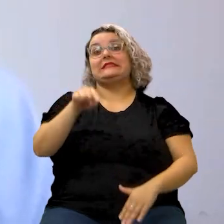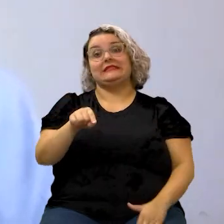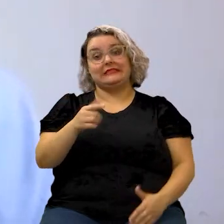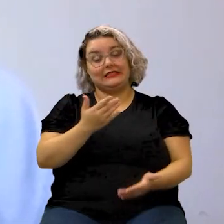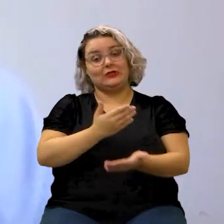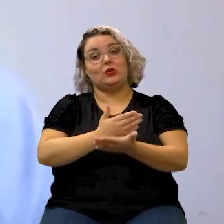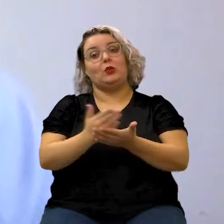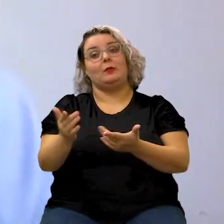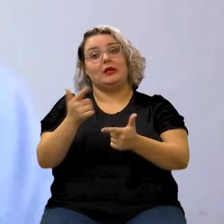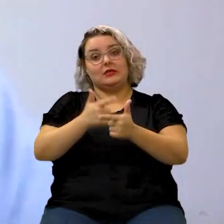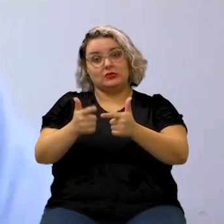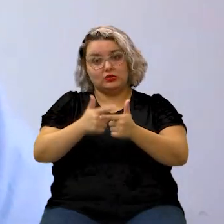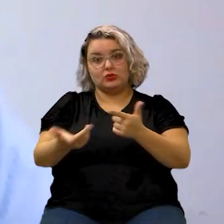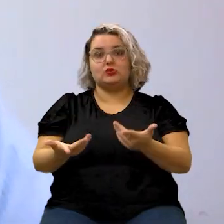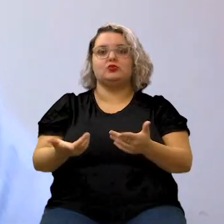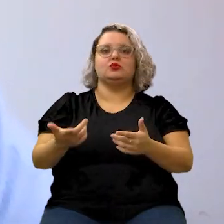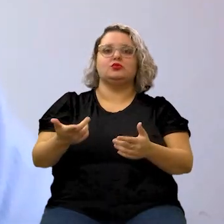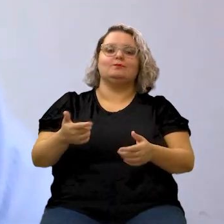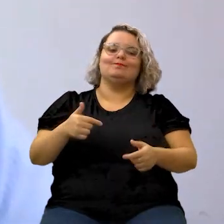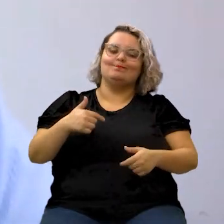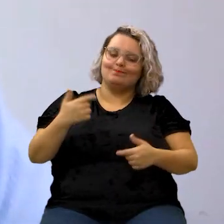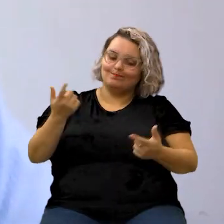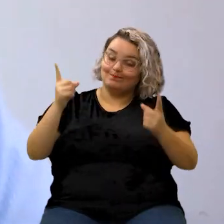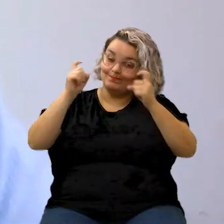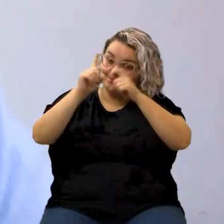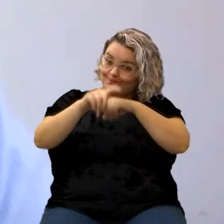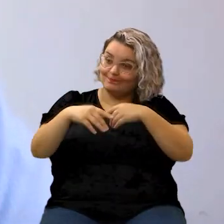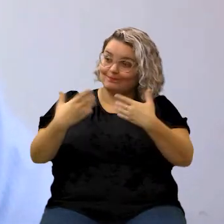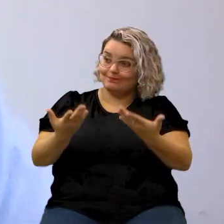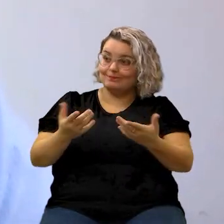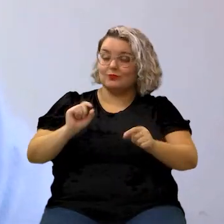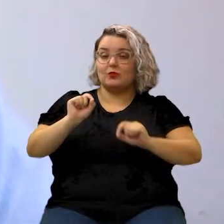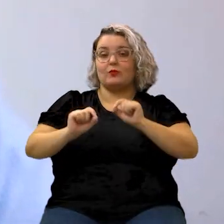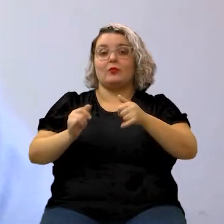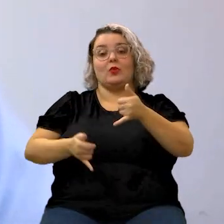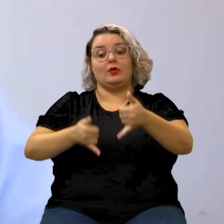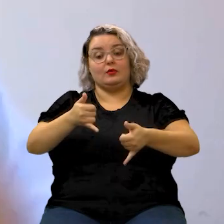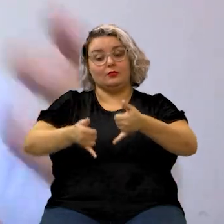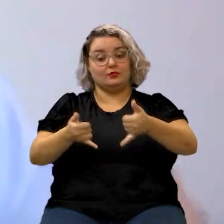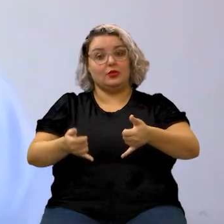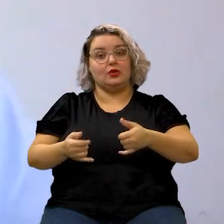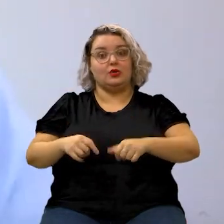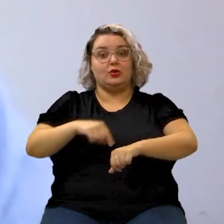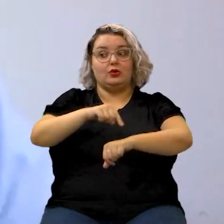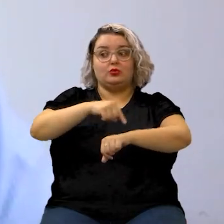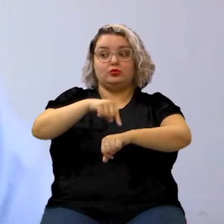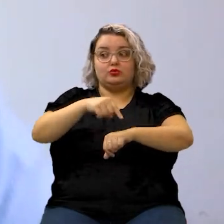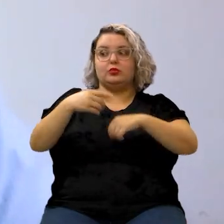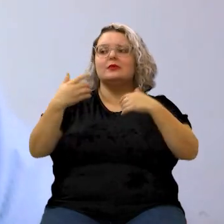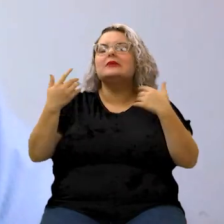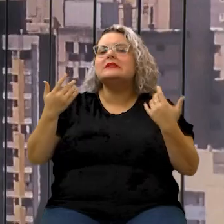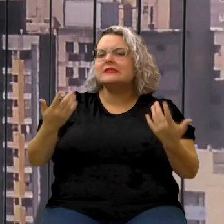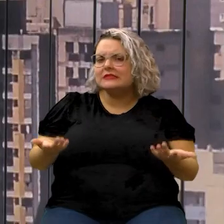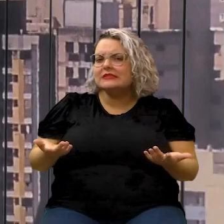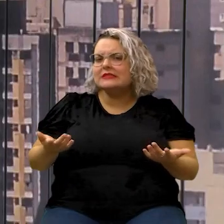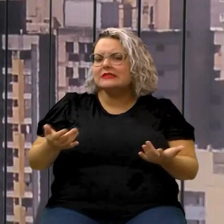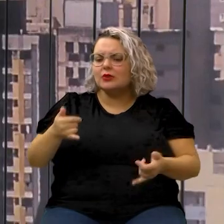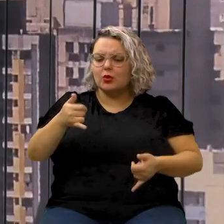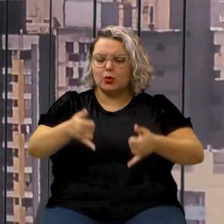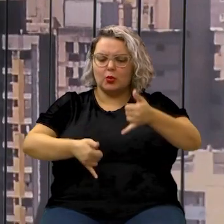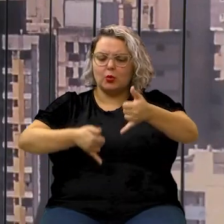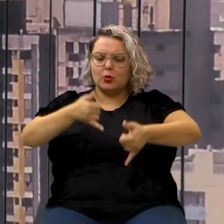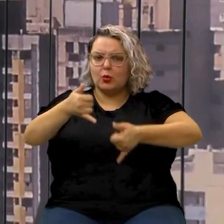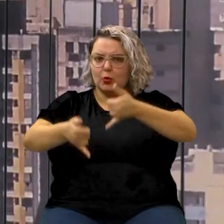que começam a acontecer os nossos problemas, né, de quem usa salto por muito tempo. E aí, de